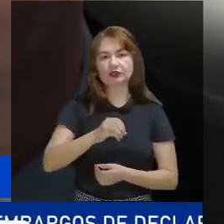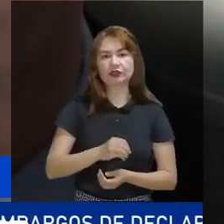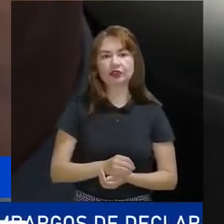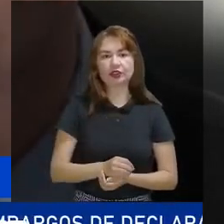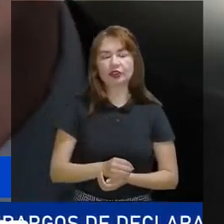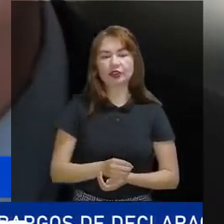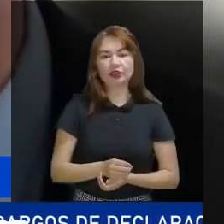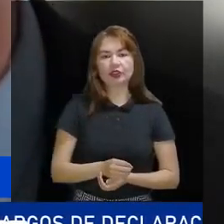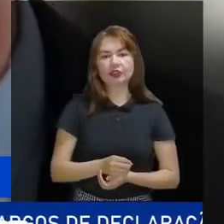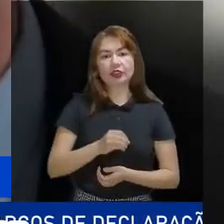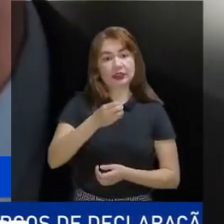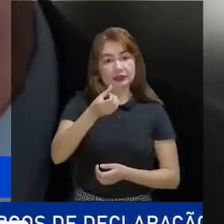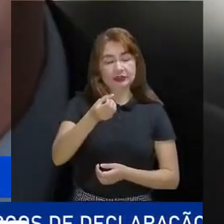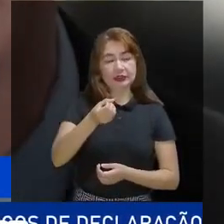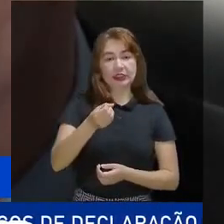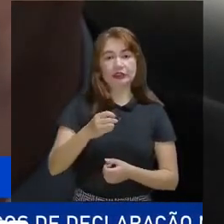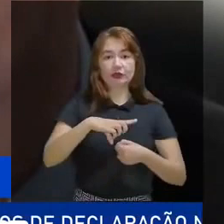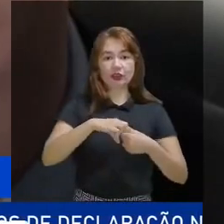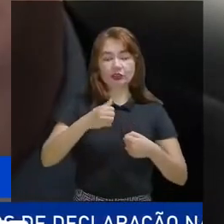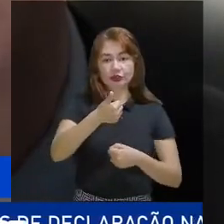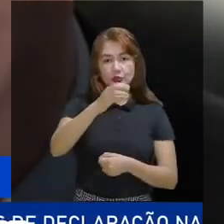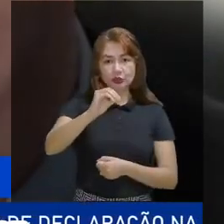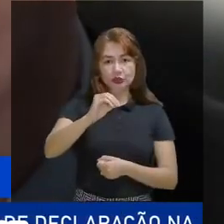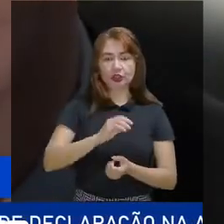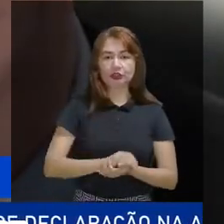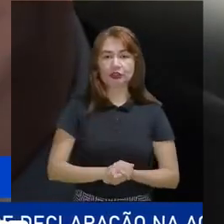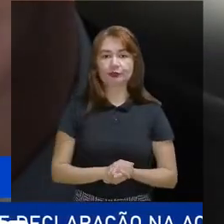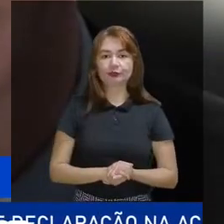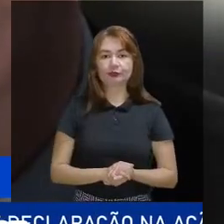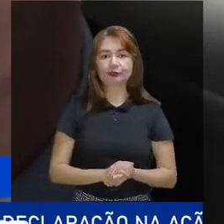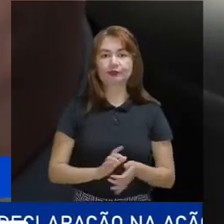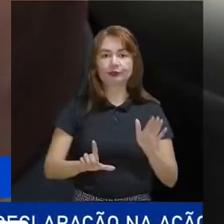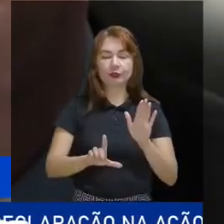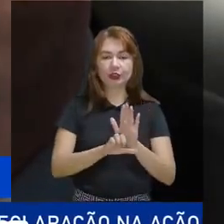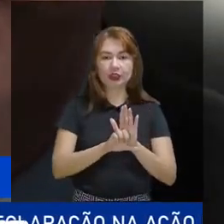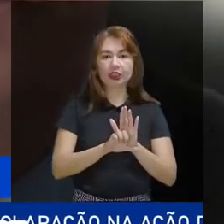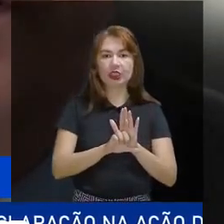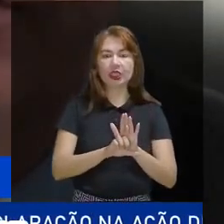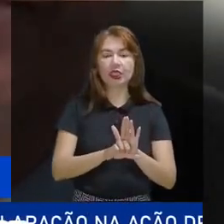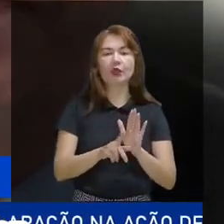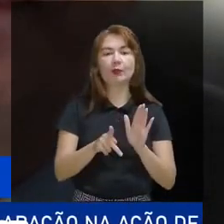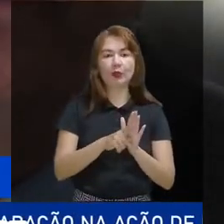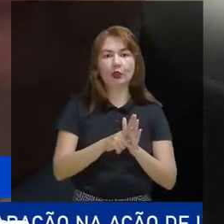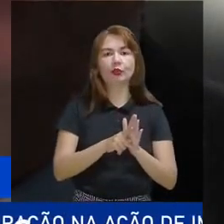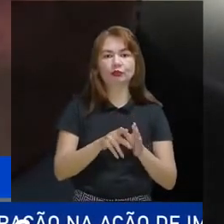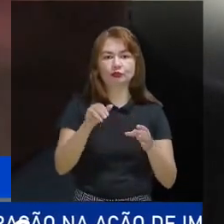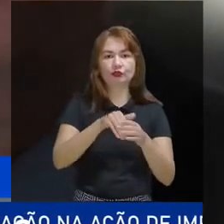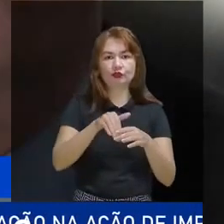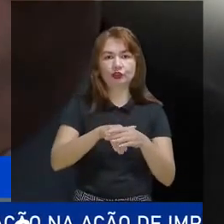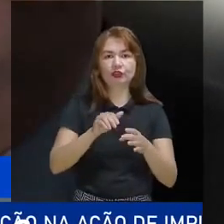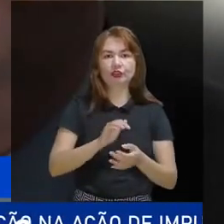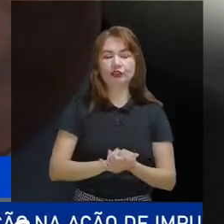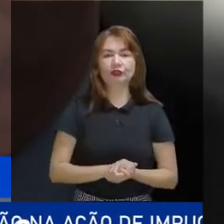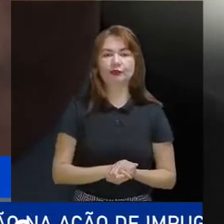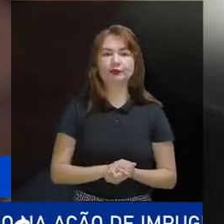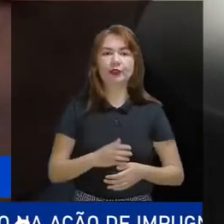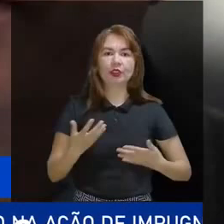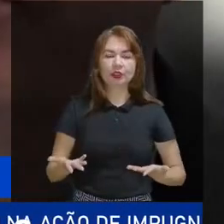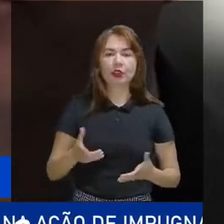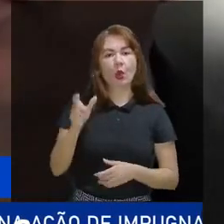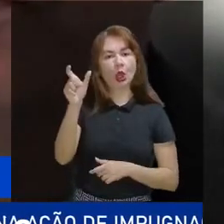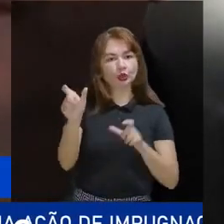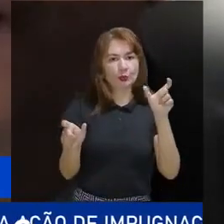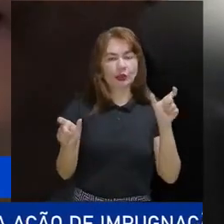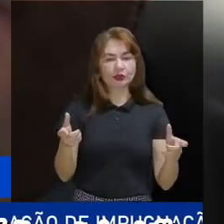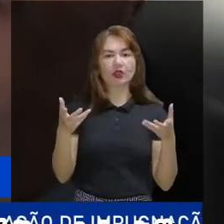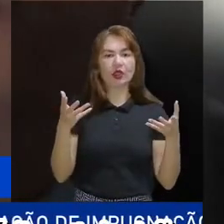0600-483, dígito 6 e no artigo 10, parágrafo 3º da Lei número 9.504/97. Primeiro, pauta Relativamente de às julgamento, provas, os autores embargo de